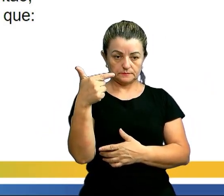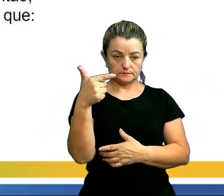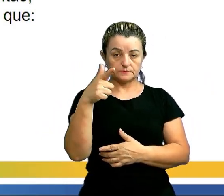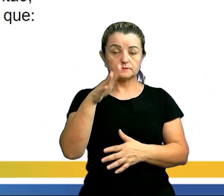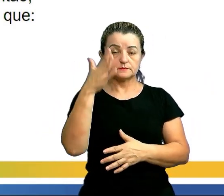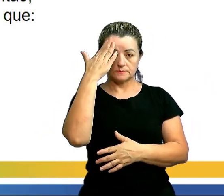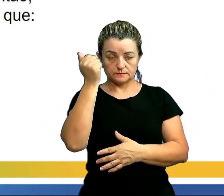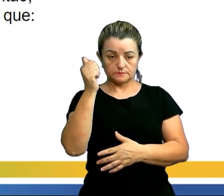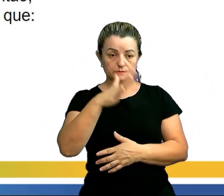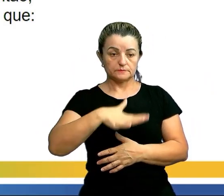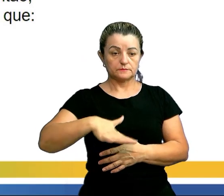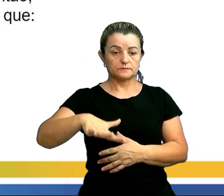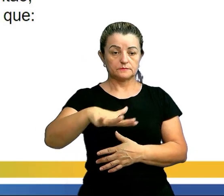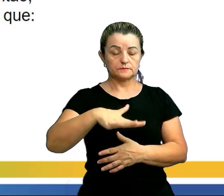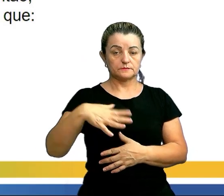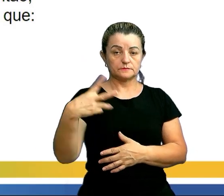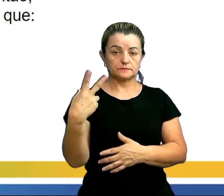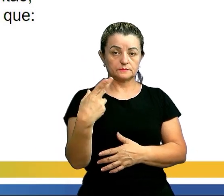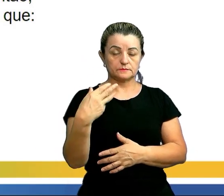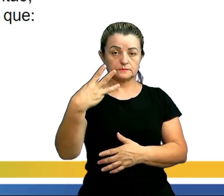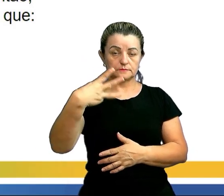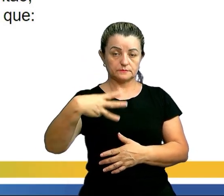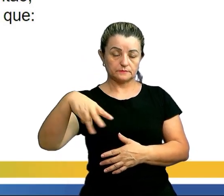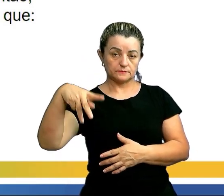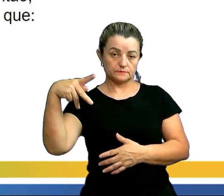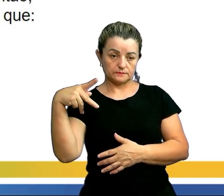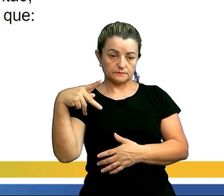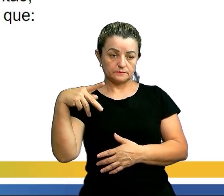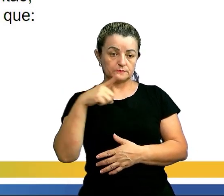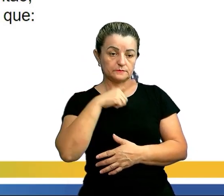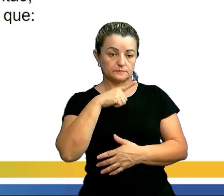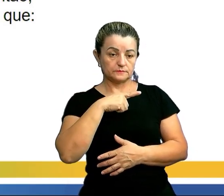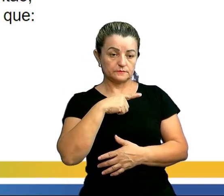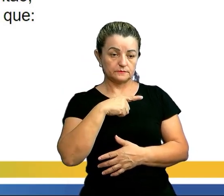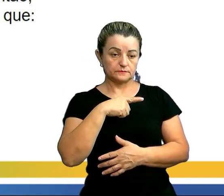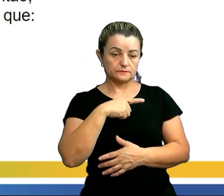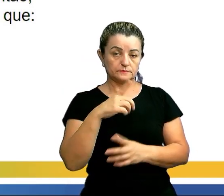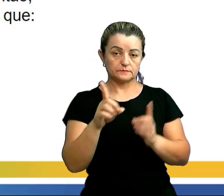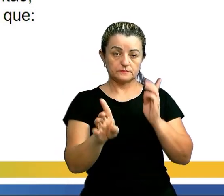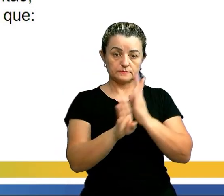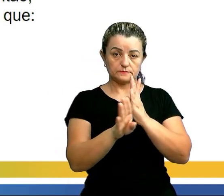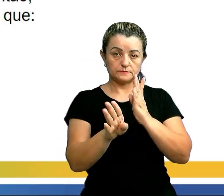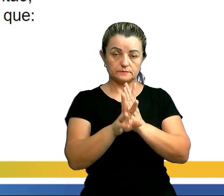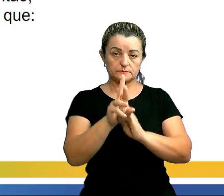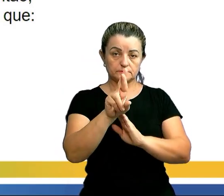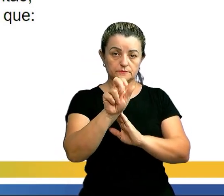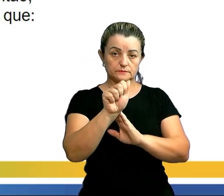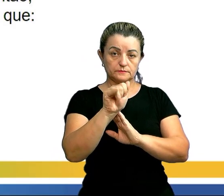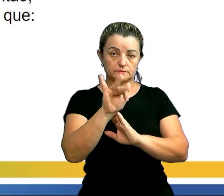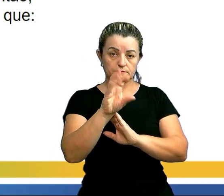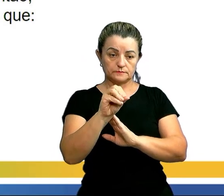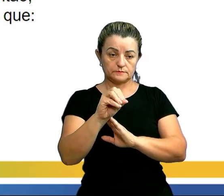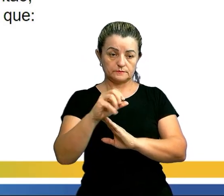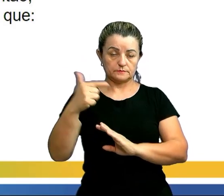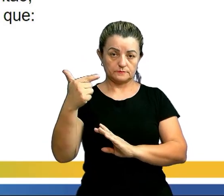área é igual a 3π. Eu vou igualar 3π a πr ao quadrado, achar o raio. O raio deu raiz de